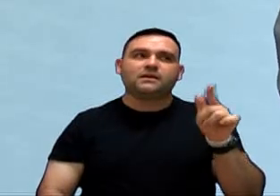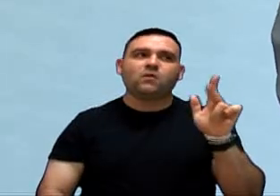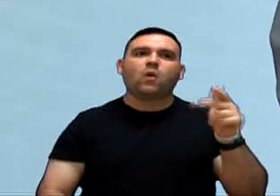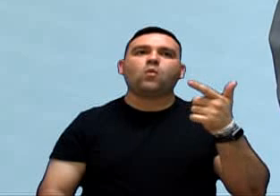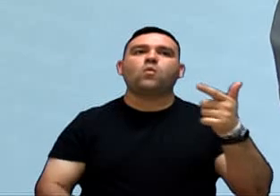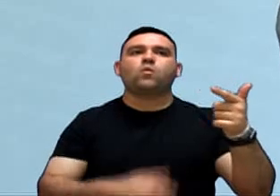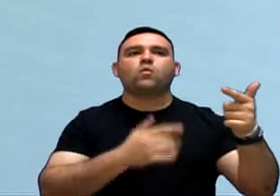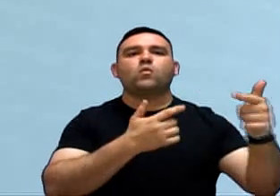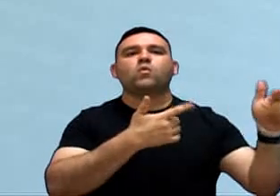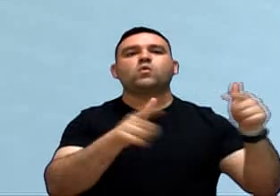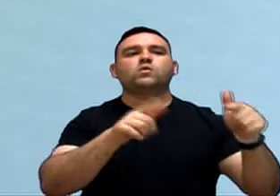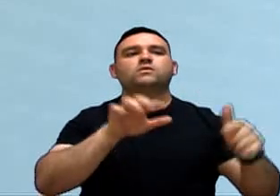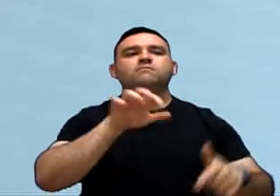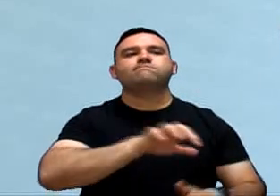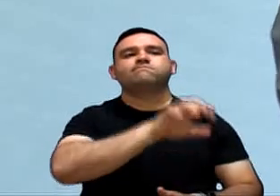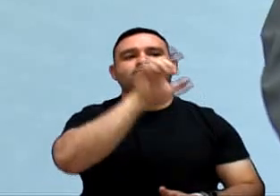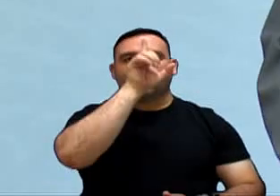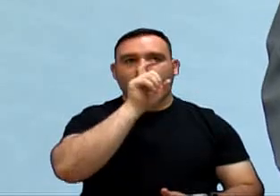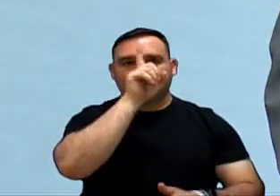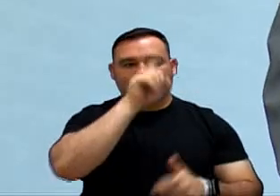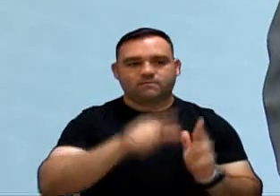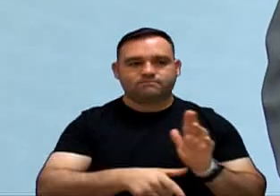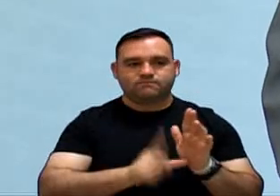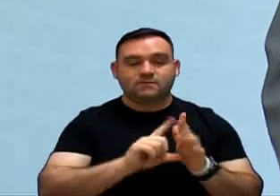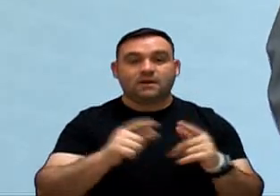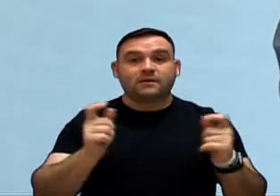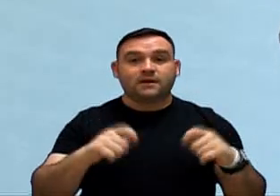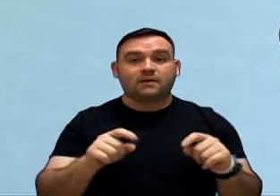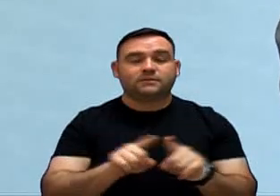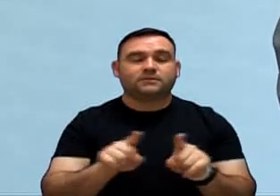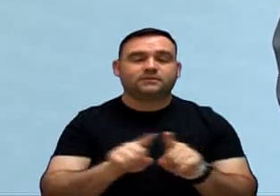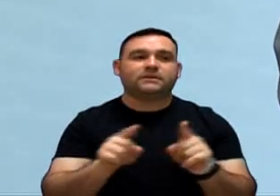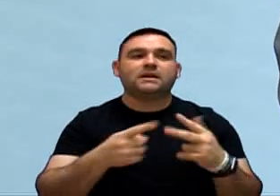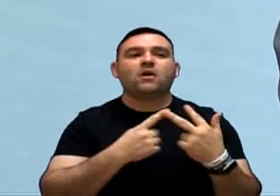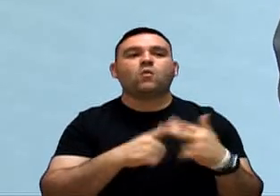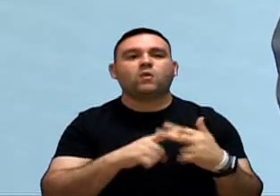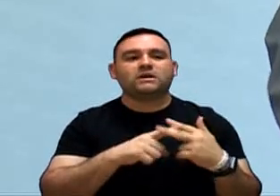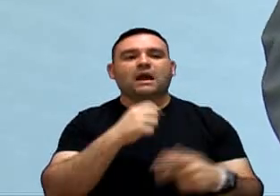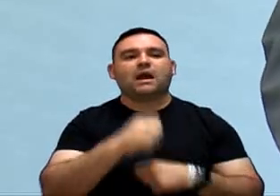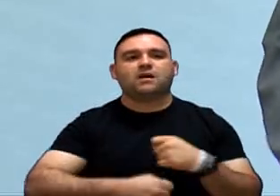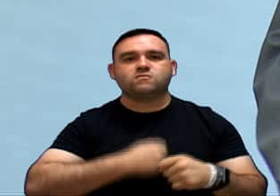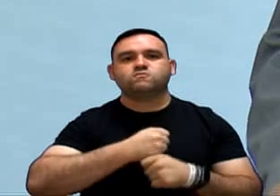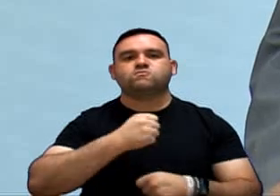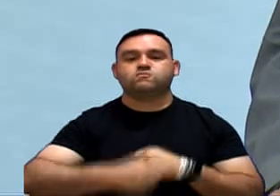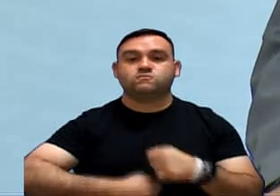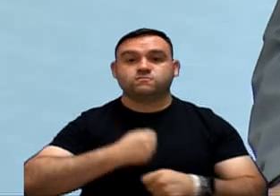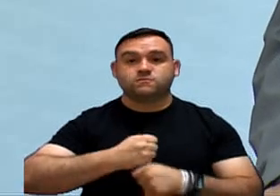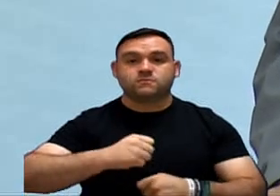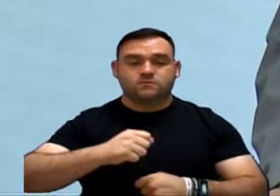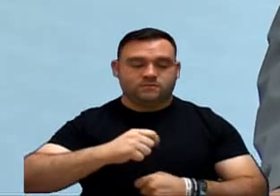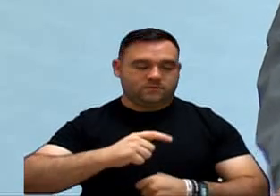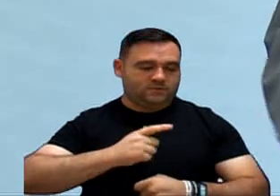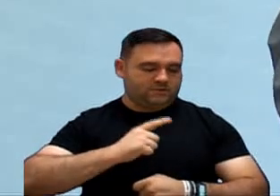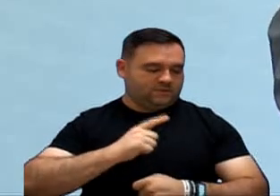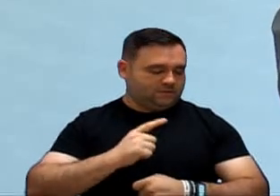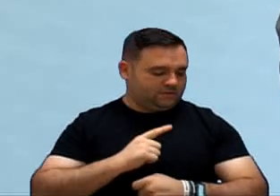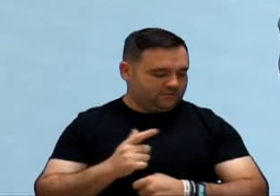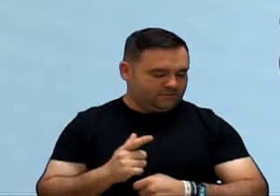demais unidades pré-hospitalares, possam ter corrigido anualmente, através